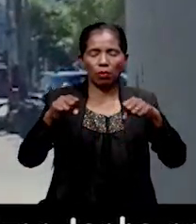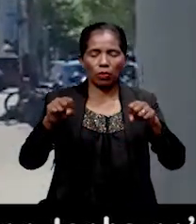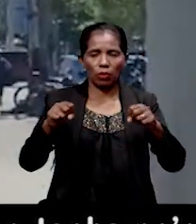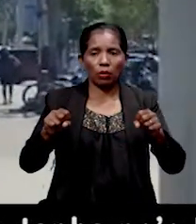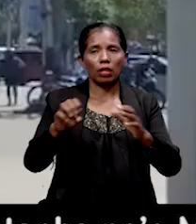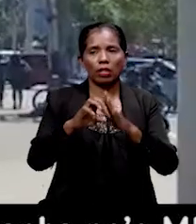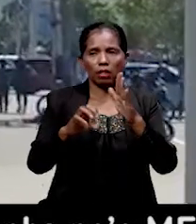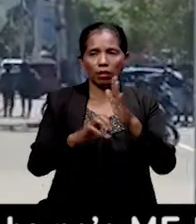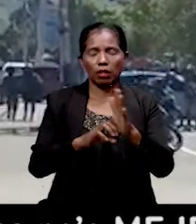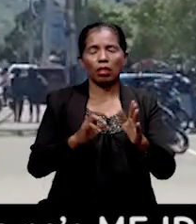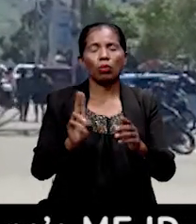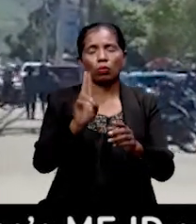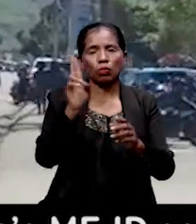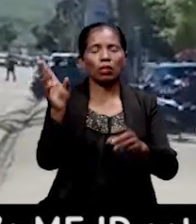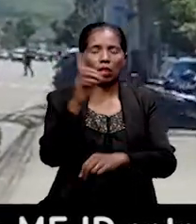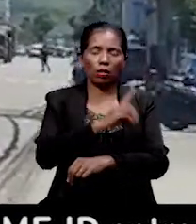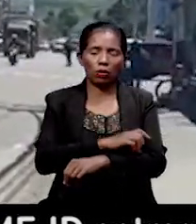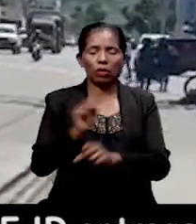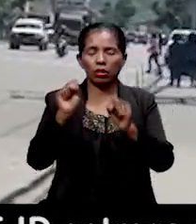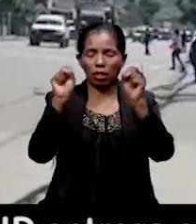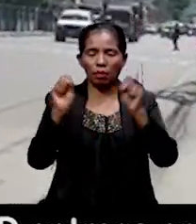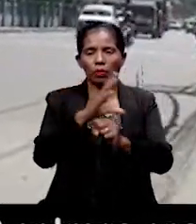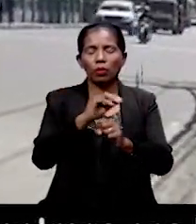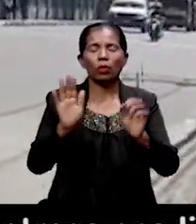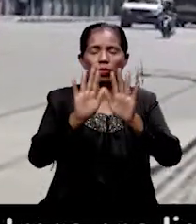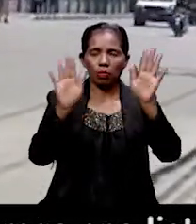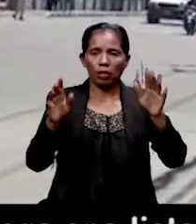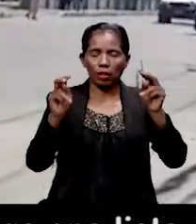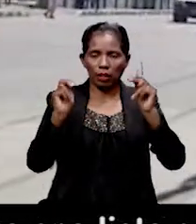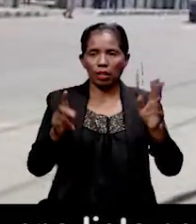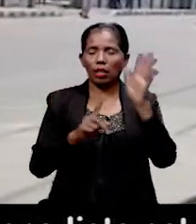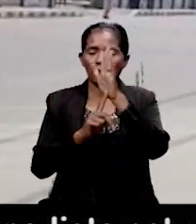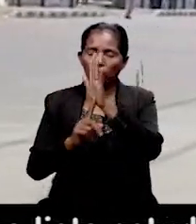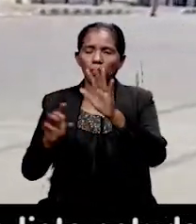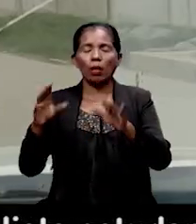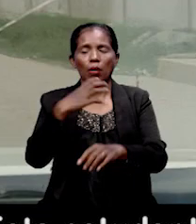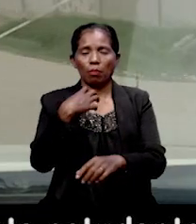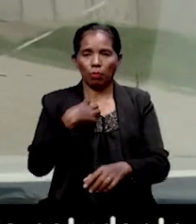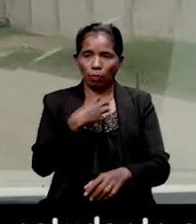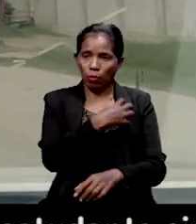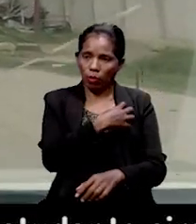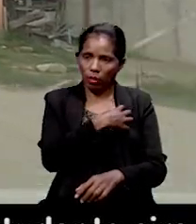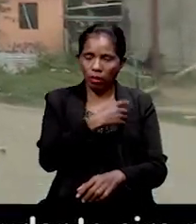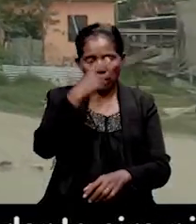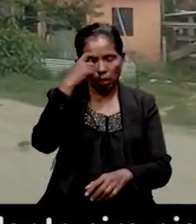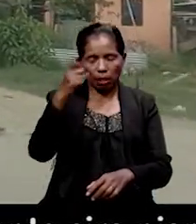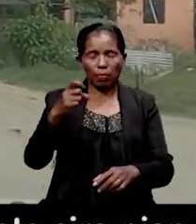sirkula iha lorong sabado no domingo poditula familia tengki informa ba polisia tambatui regras kareta patrimonio estado